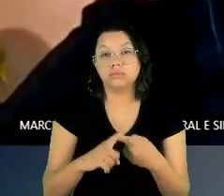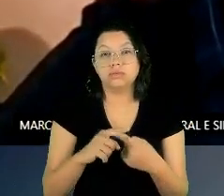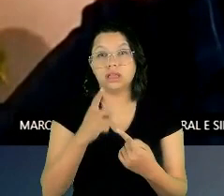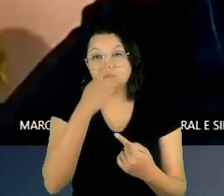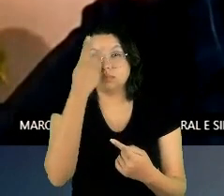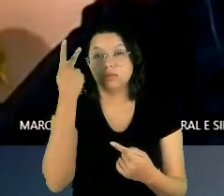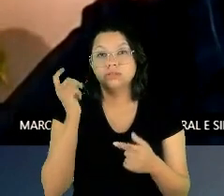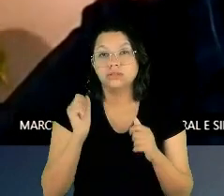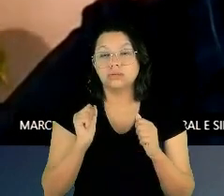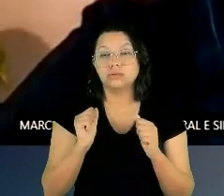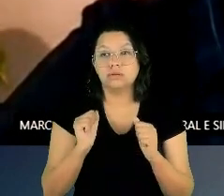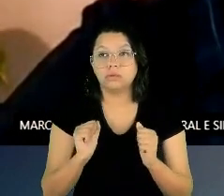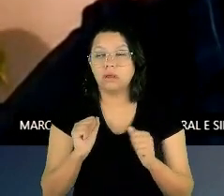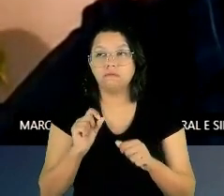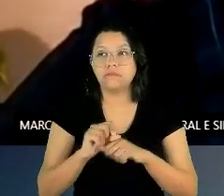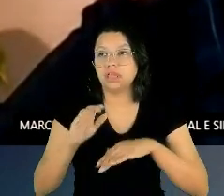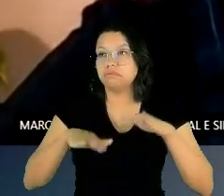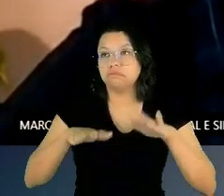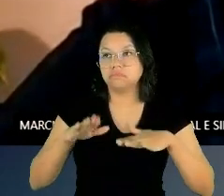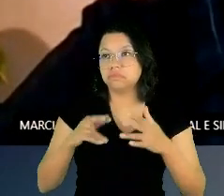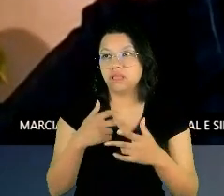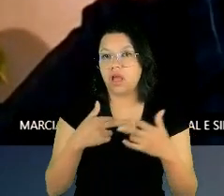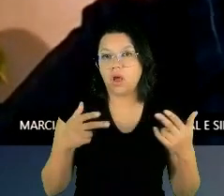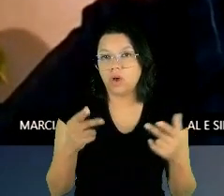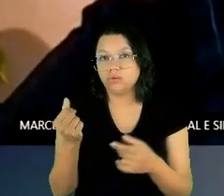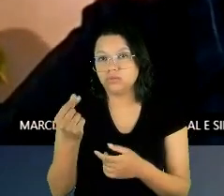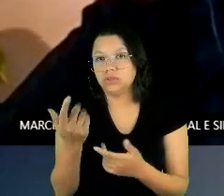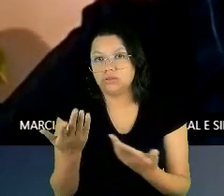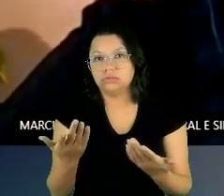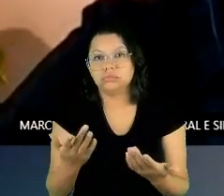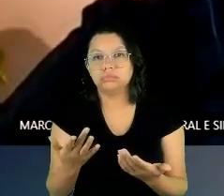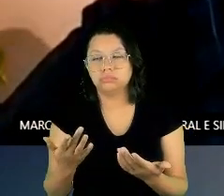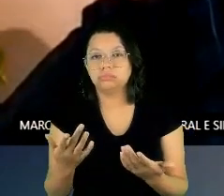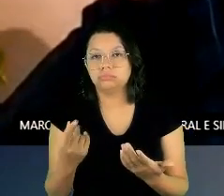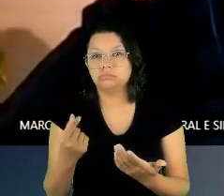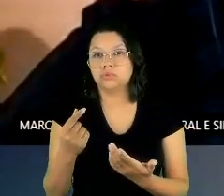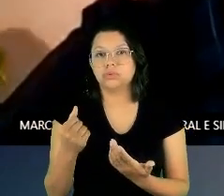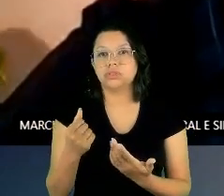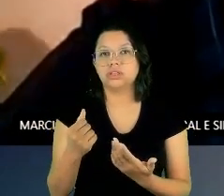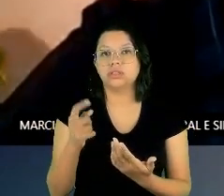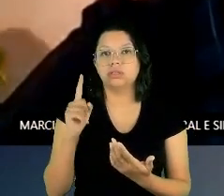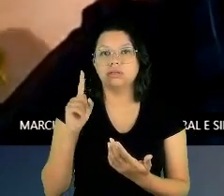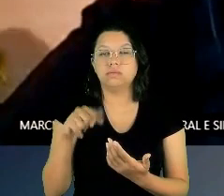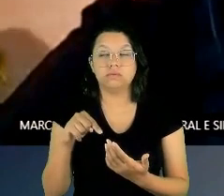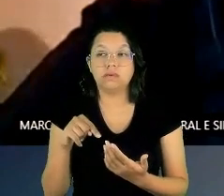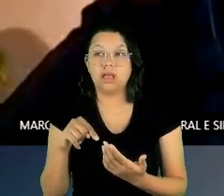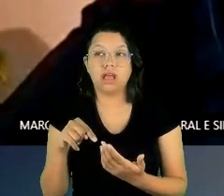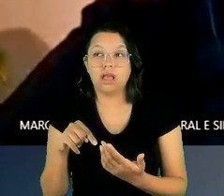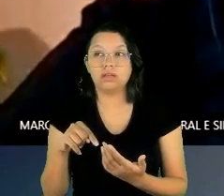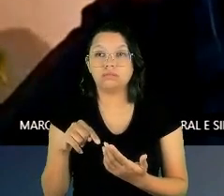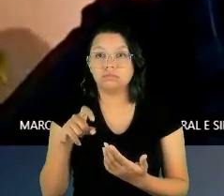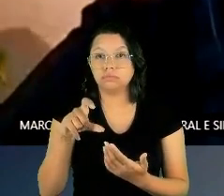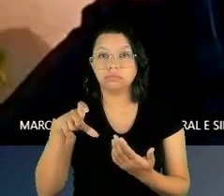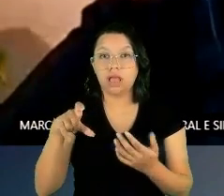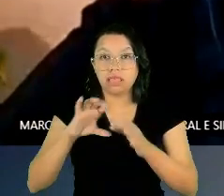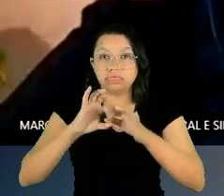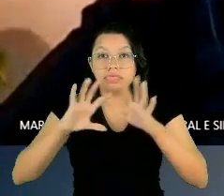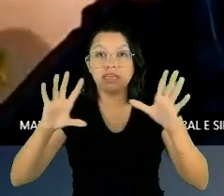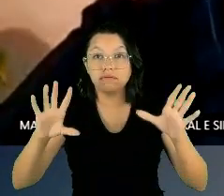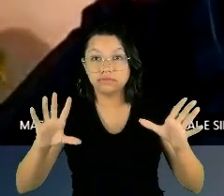base, porque uma pessoa ela pode fazer qualquer coisa com dinheiro. Vamos dizer assim, o dinheiro ele é como se fosse um